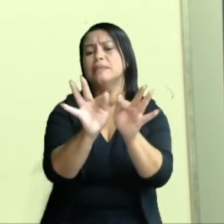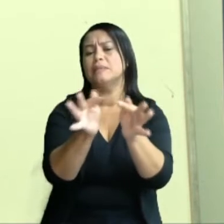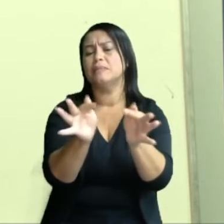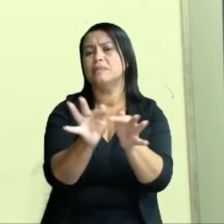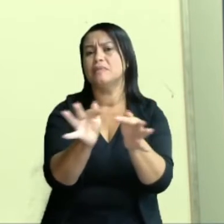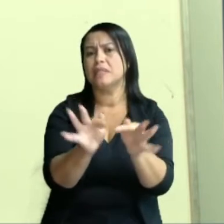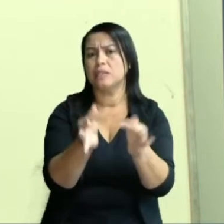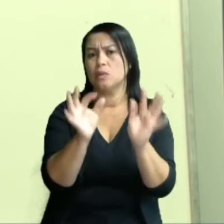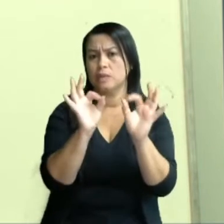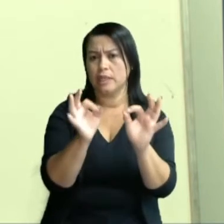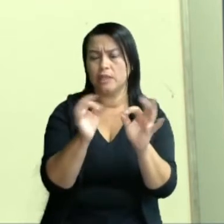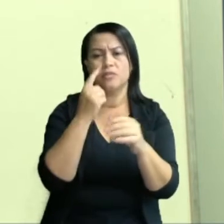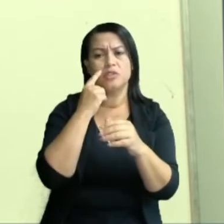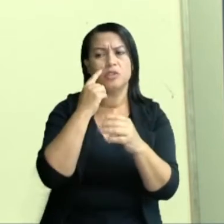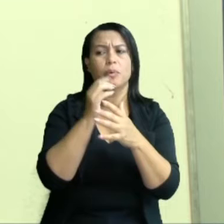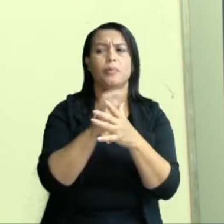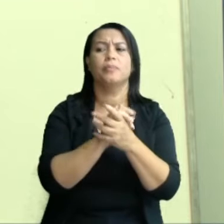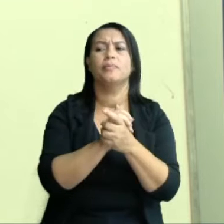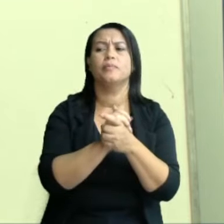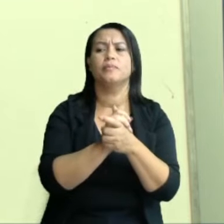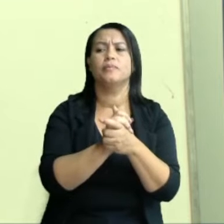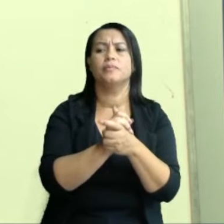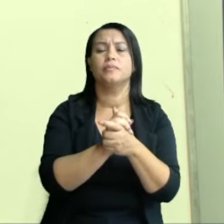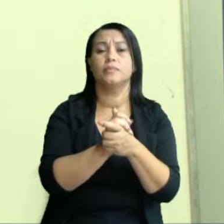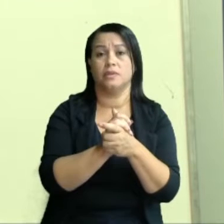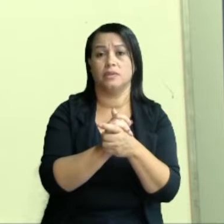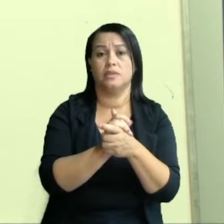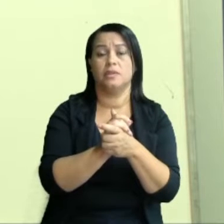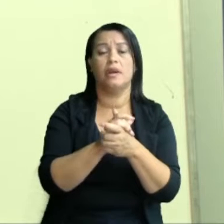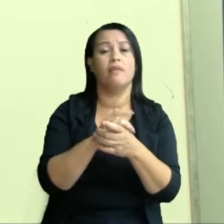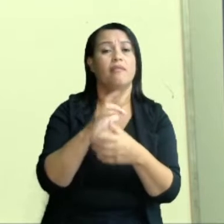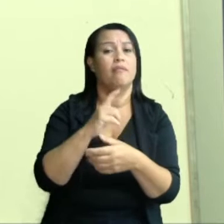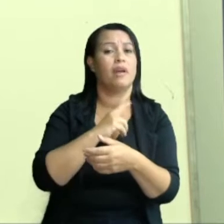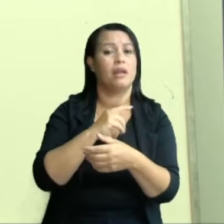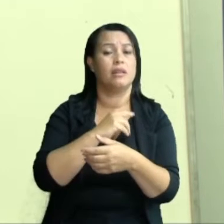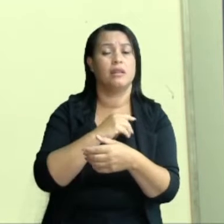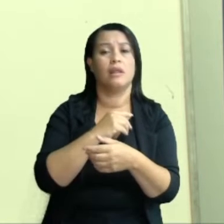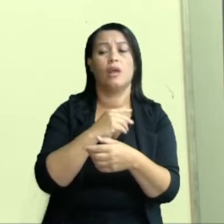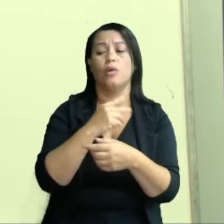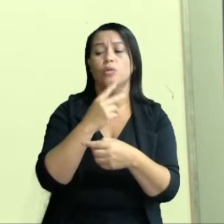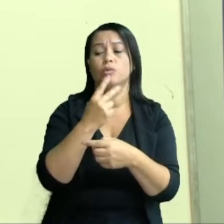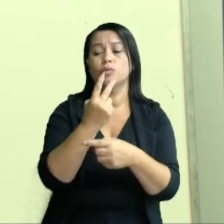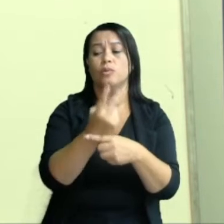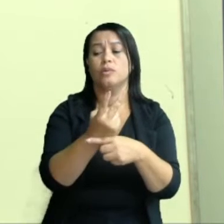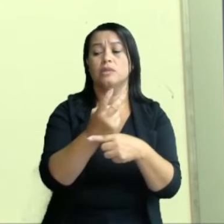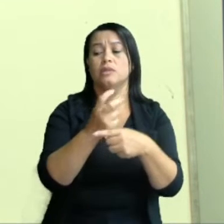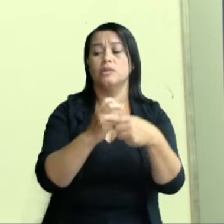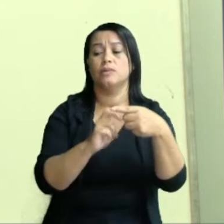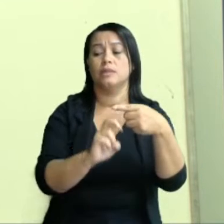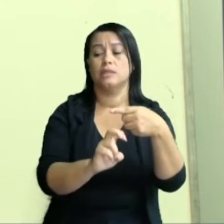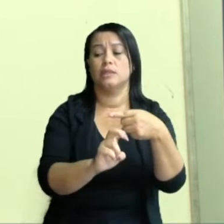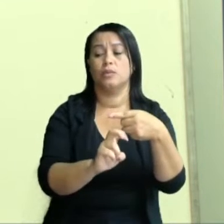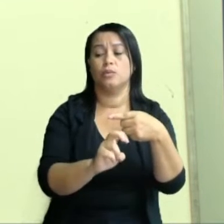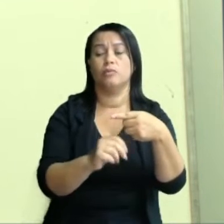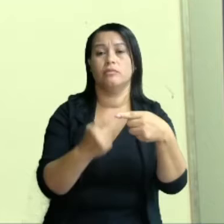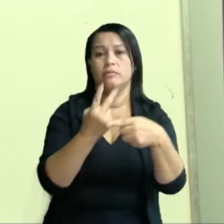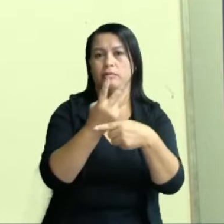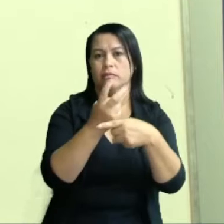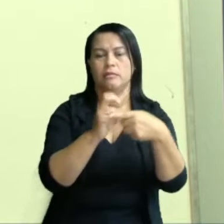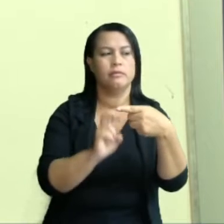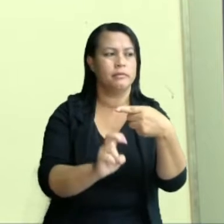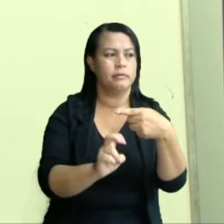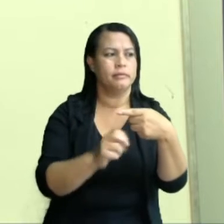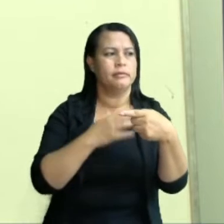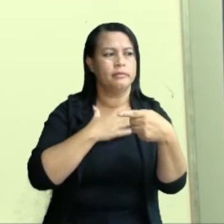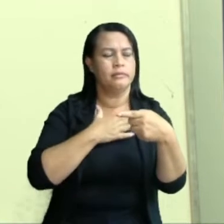simplificação, tá certo? Então, vai sobrar o 2 e vai sobrar o 5. 2/5, a